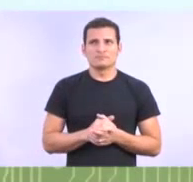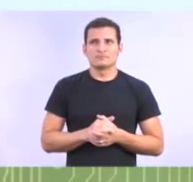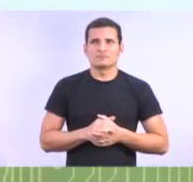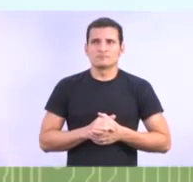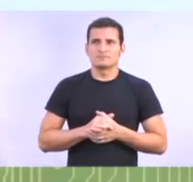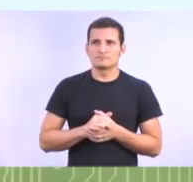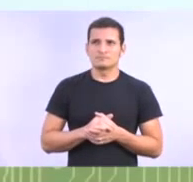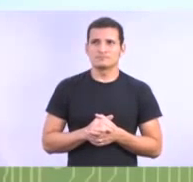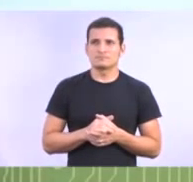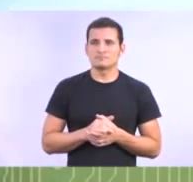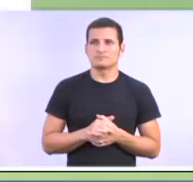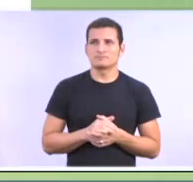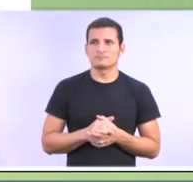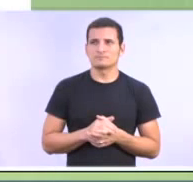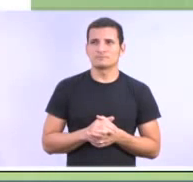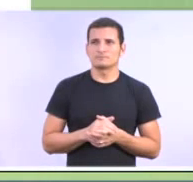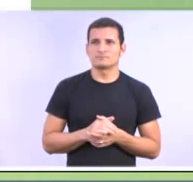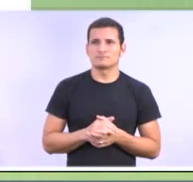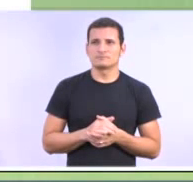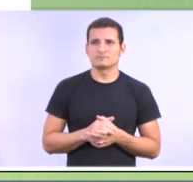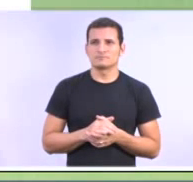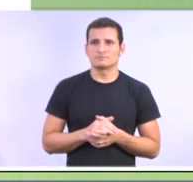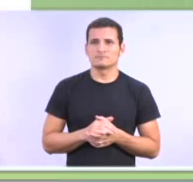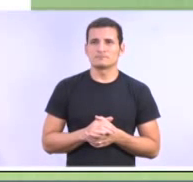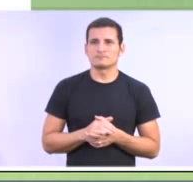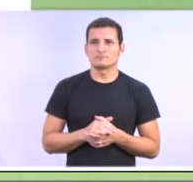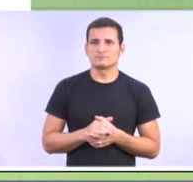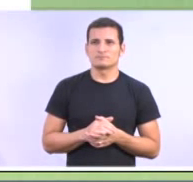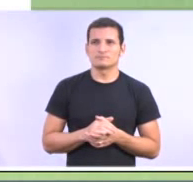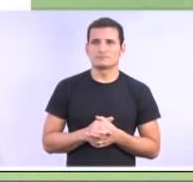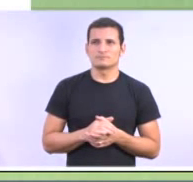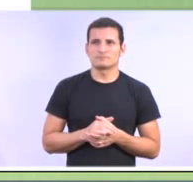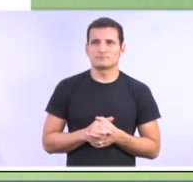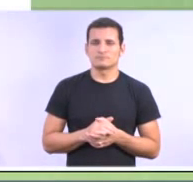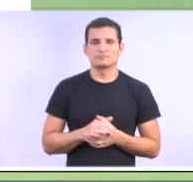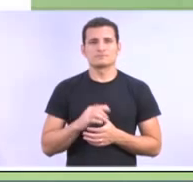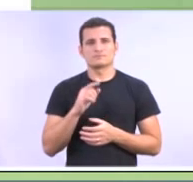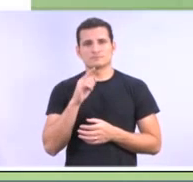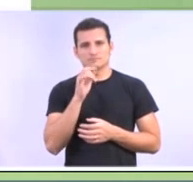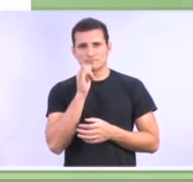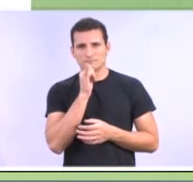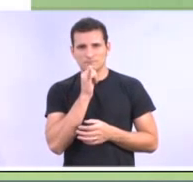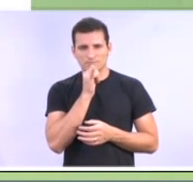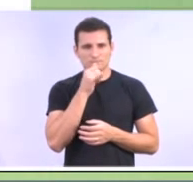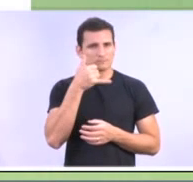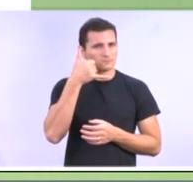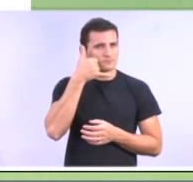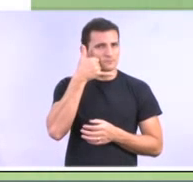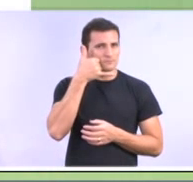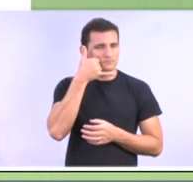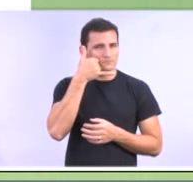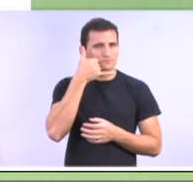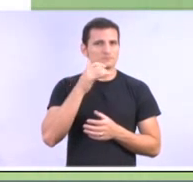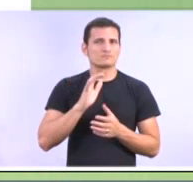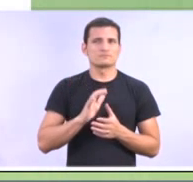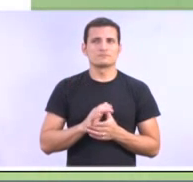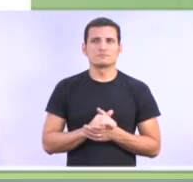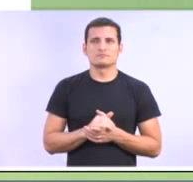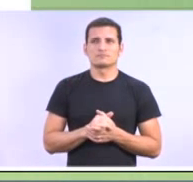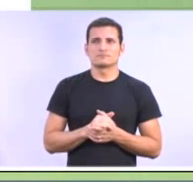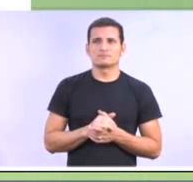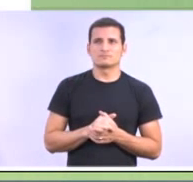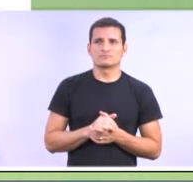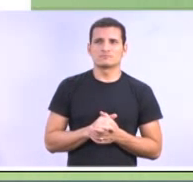aqui no exemplo, no desenho. A gente falou dos telefones, né, que estavam aí fazendo comunicação e